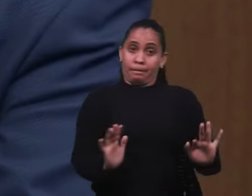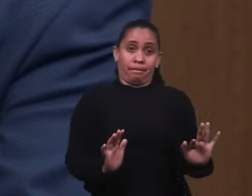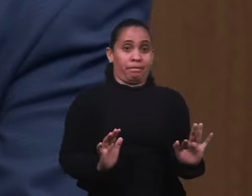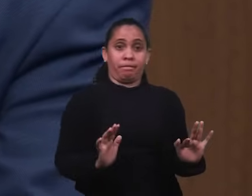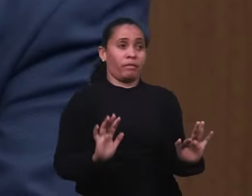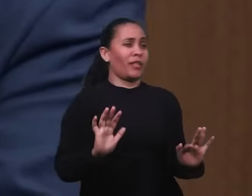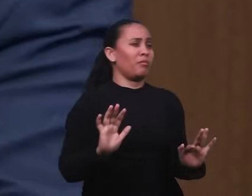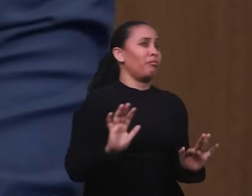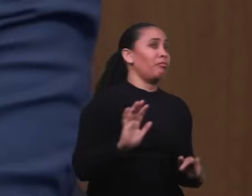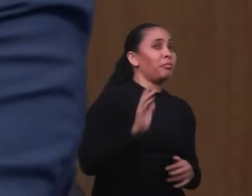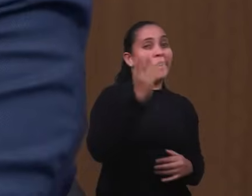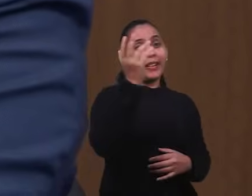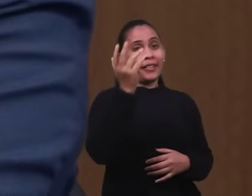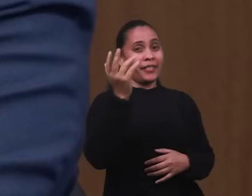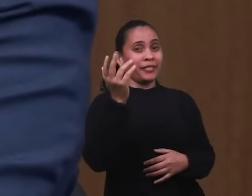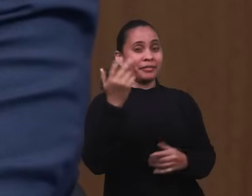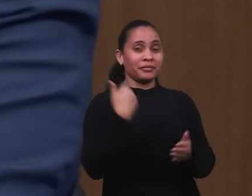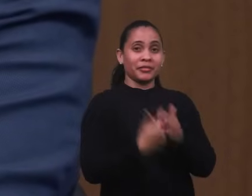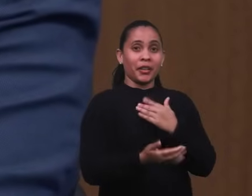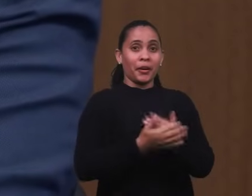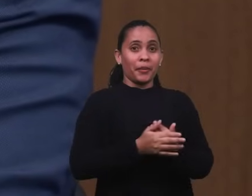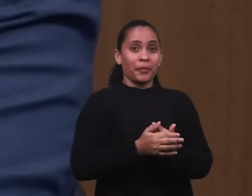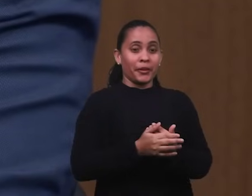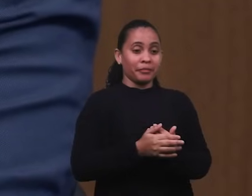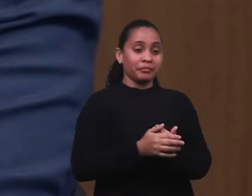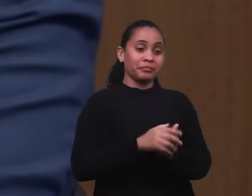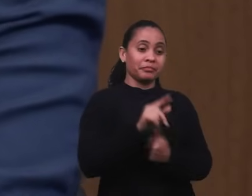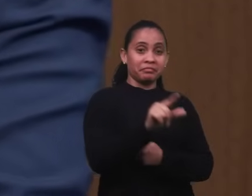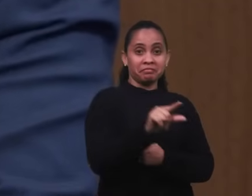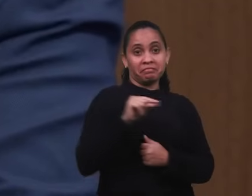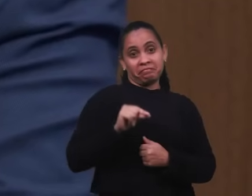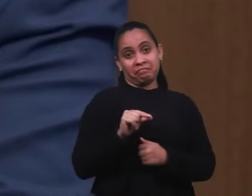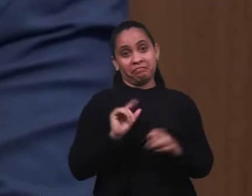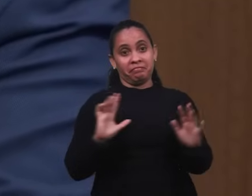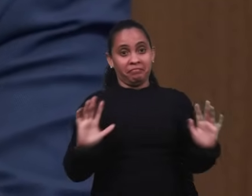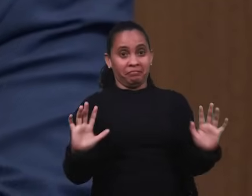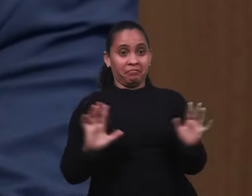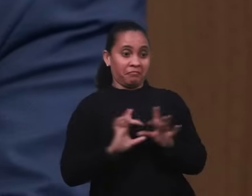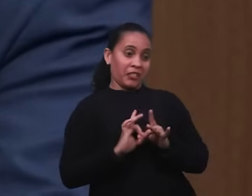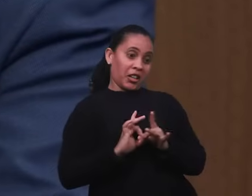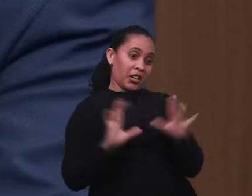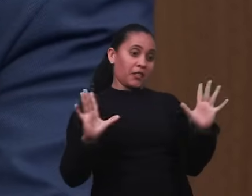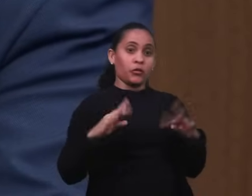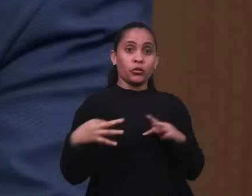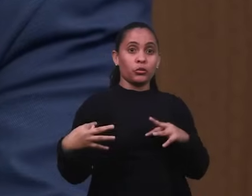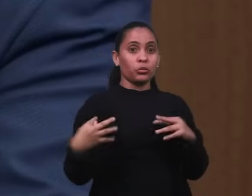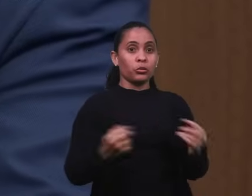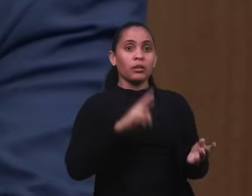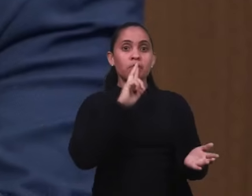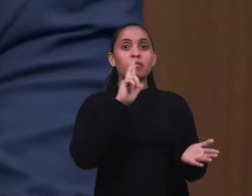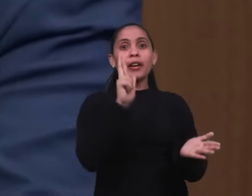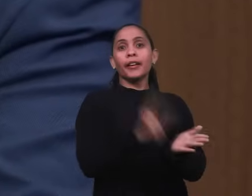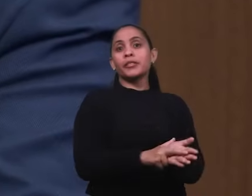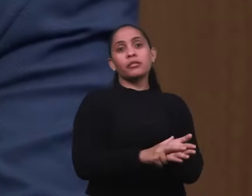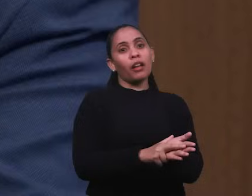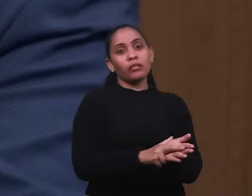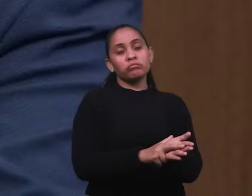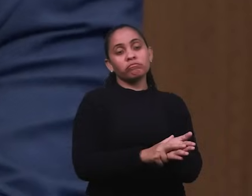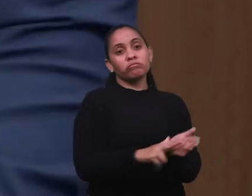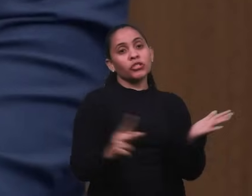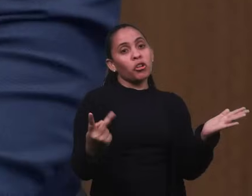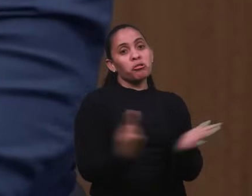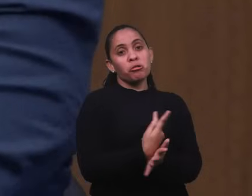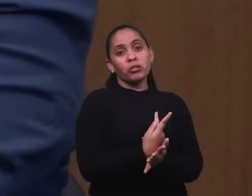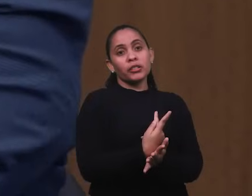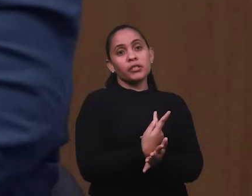acaso e nem para o livre-arbítrio absoluto, né? Porque tudo é resultado inevitável